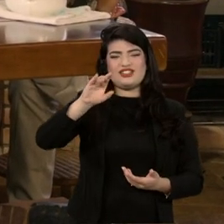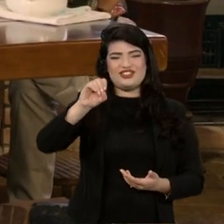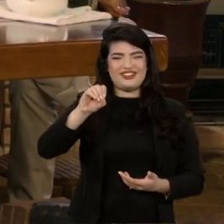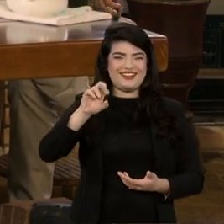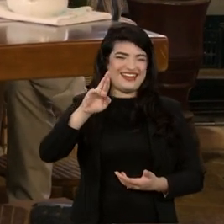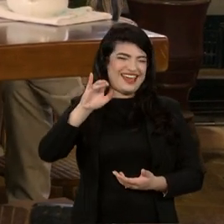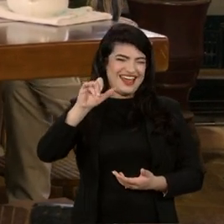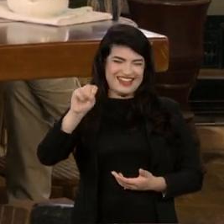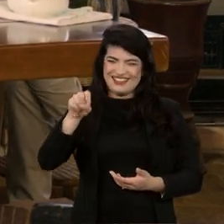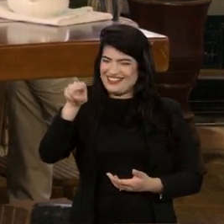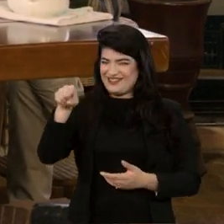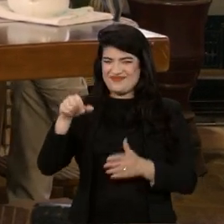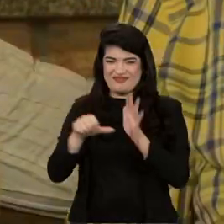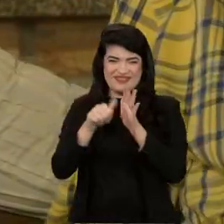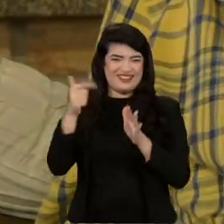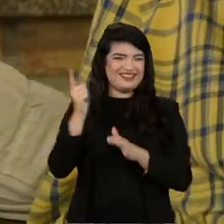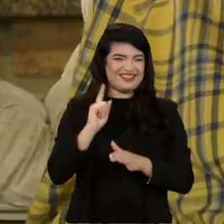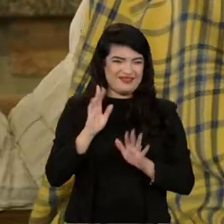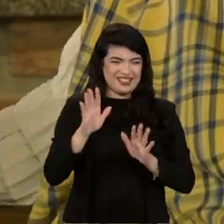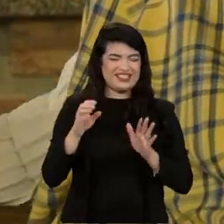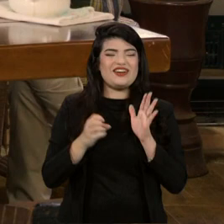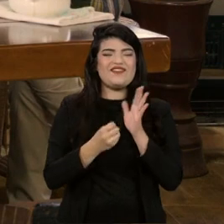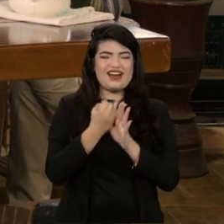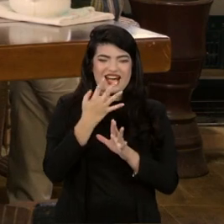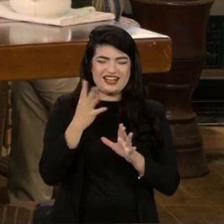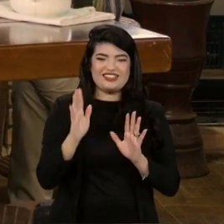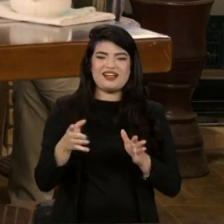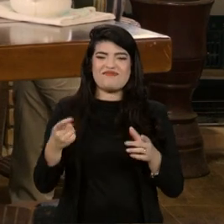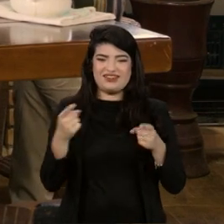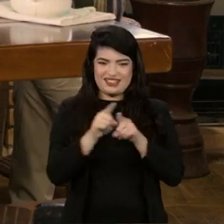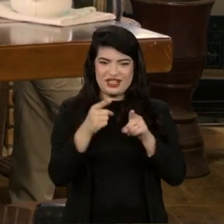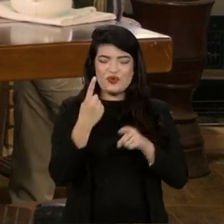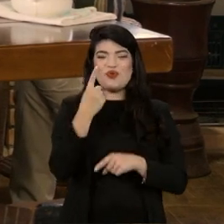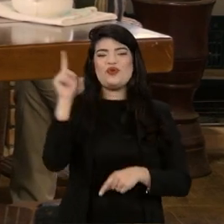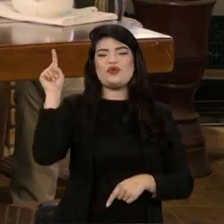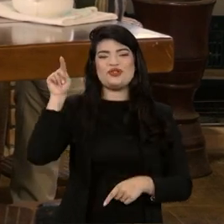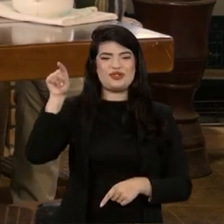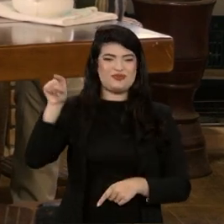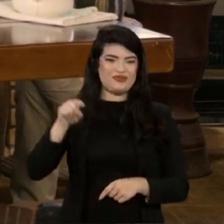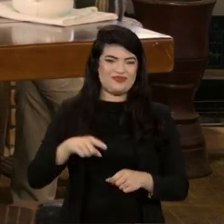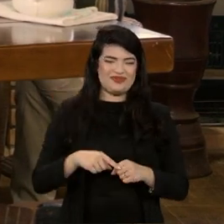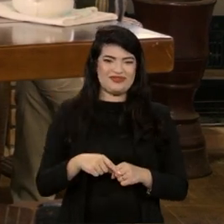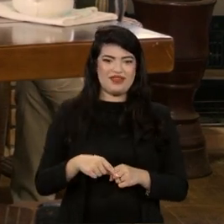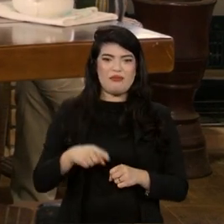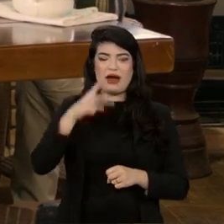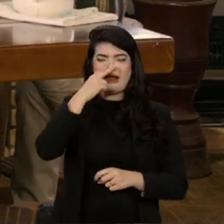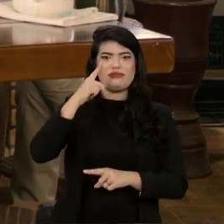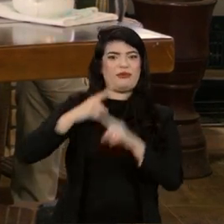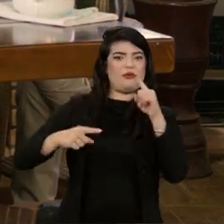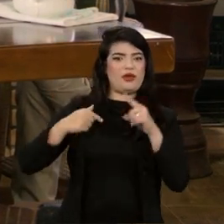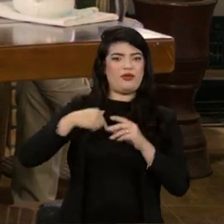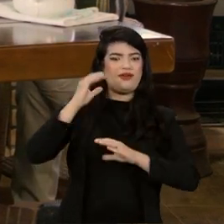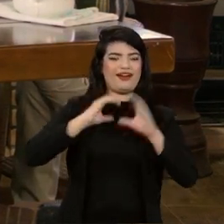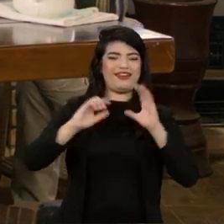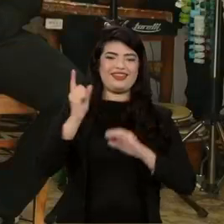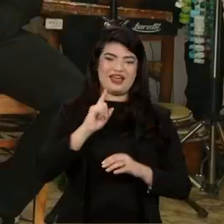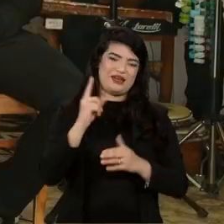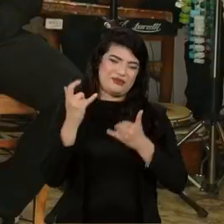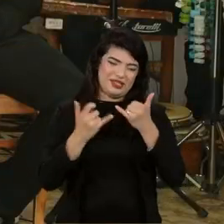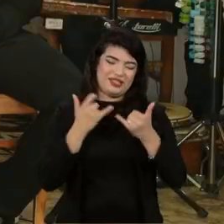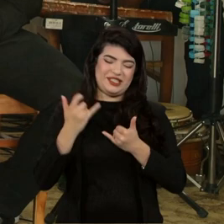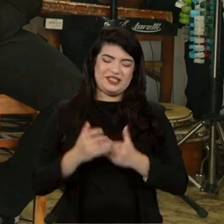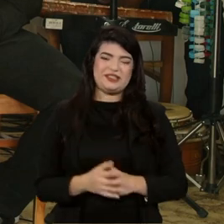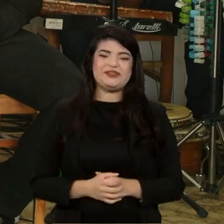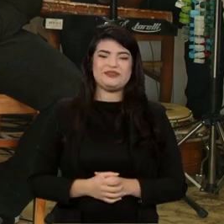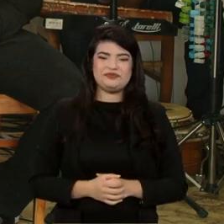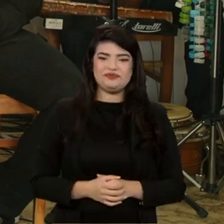foi primeiro, mas fiz vários. Foi o último. É. Ele deixei mais ela mais cantar. Com ninguém, só com ele. Brincadeira.